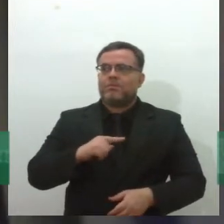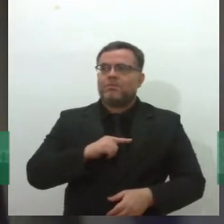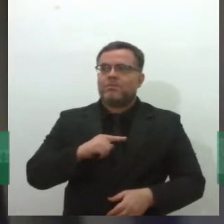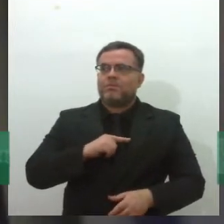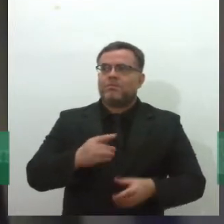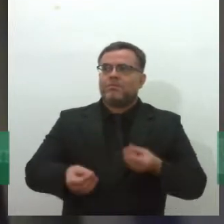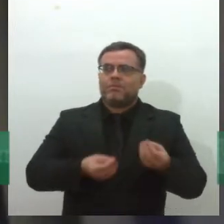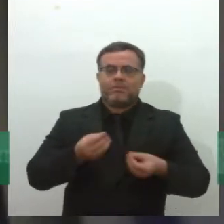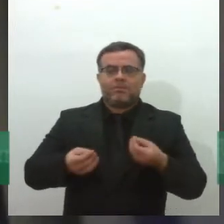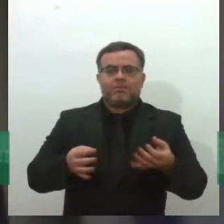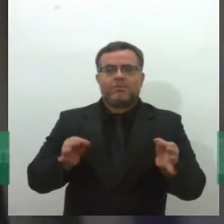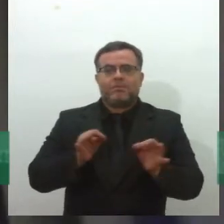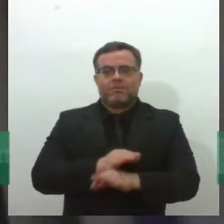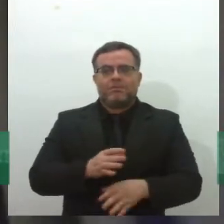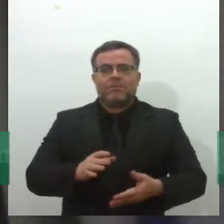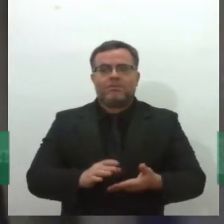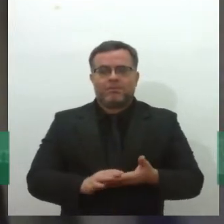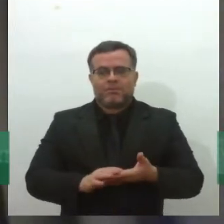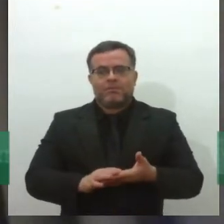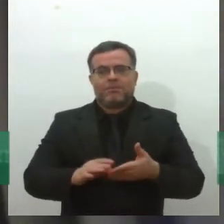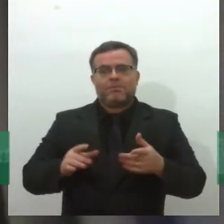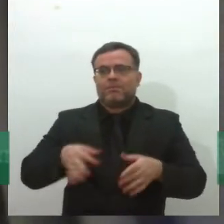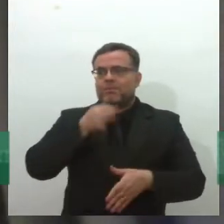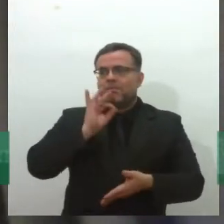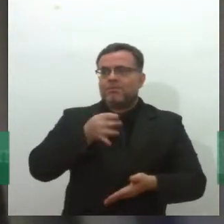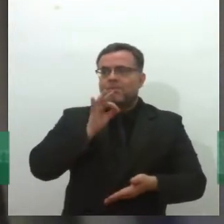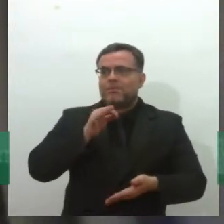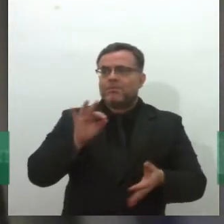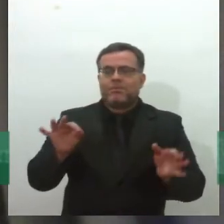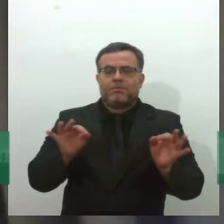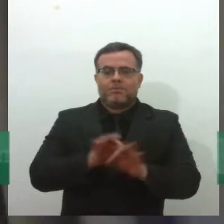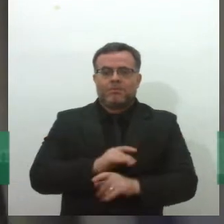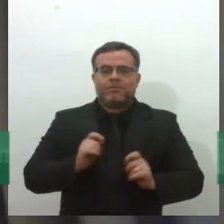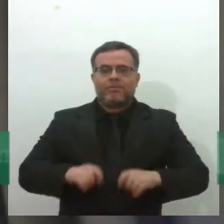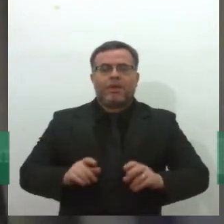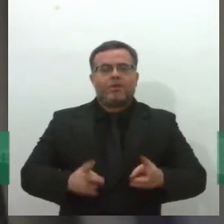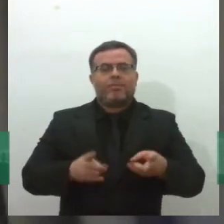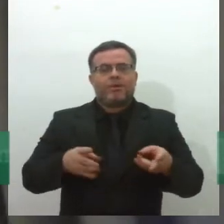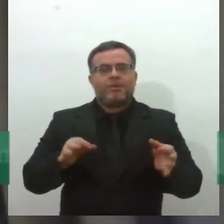é real. O CAPEX, né, o custo de produção de investimento da Petrobras,